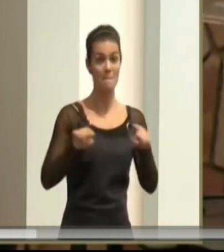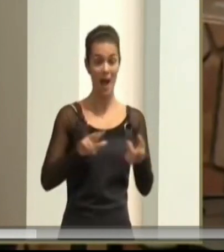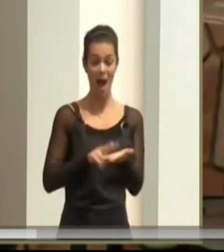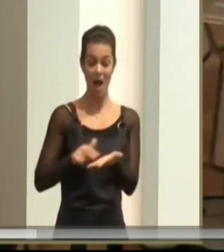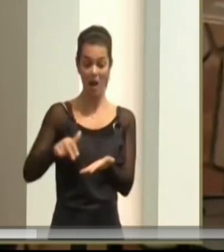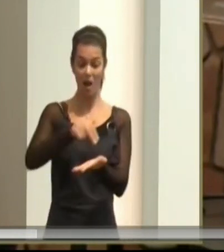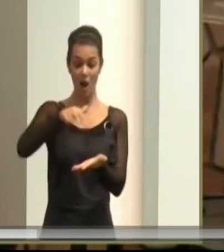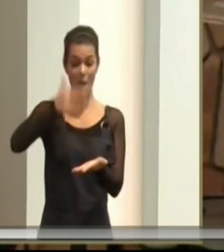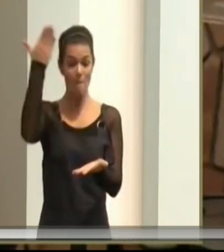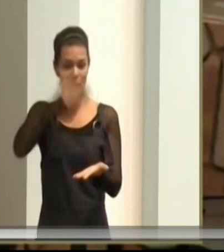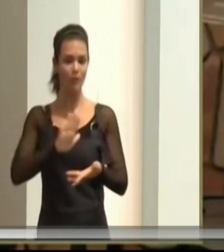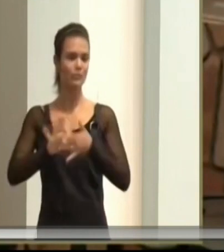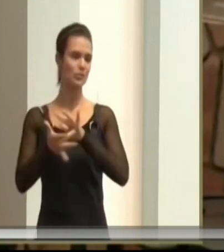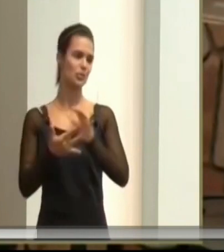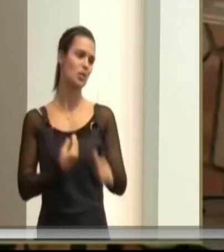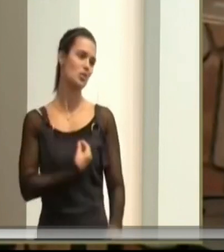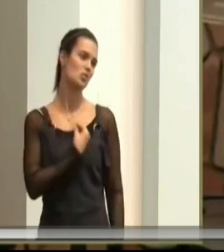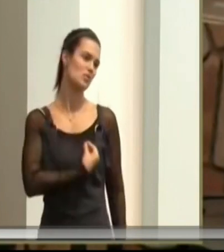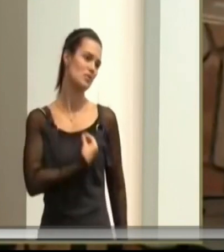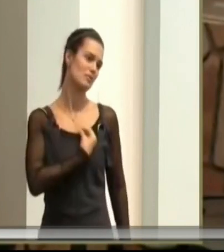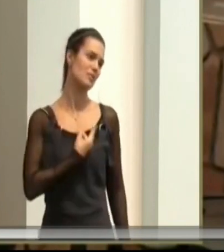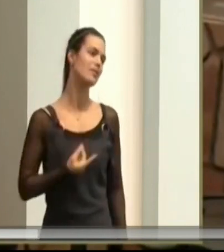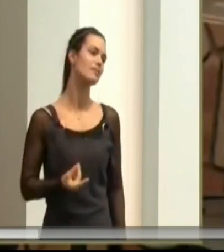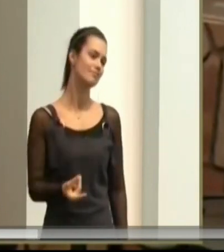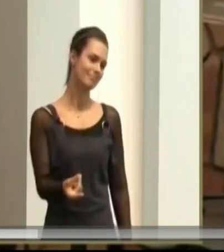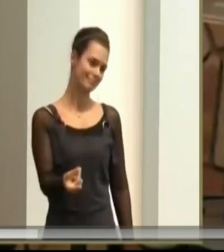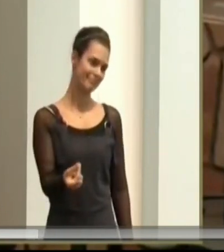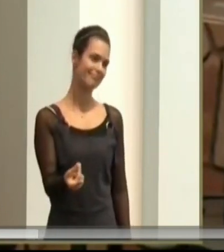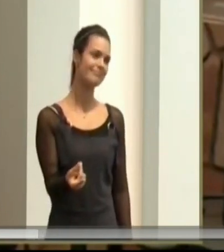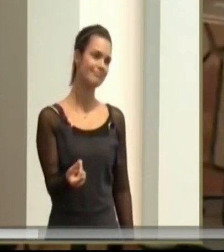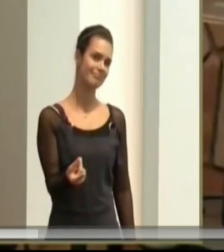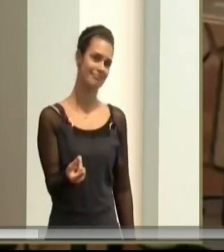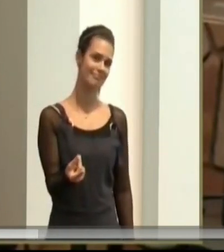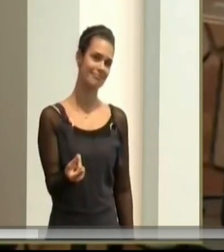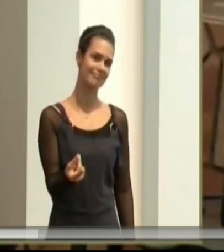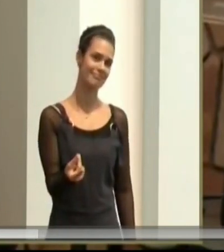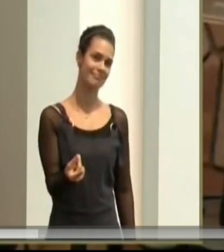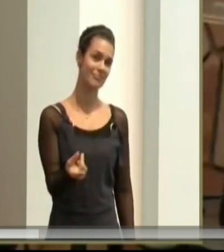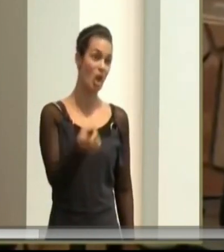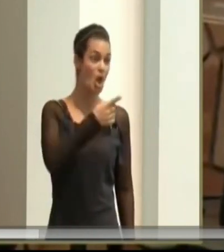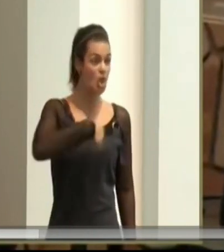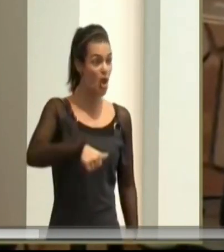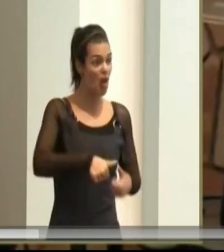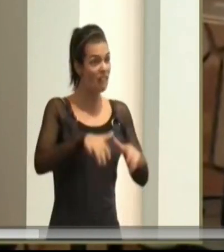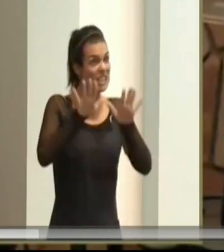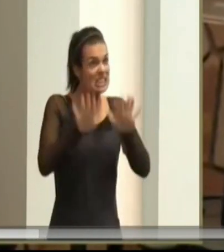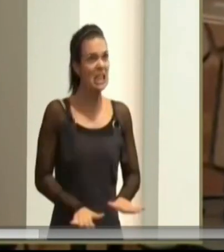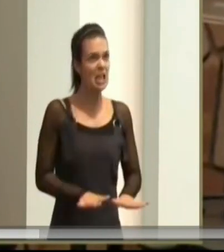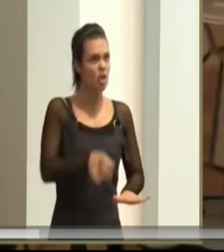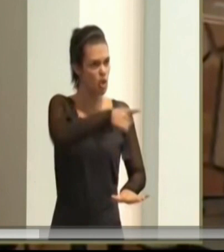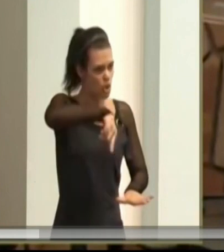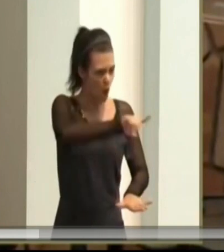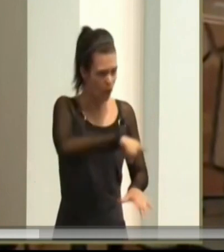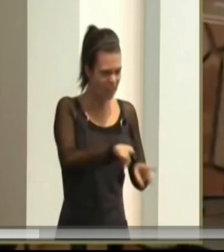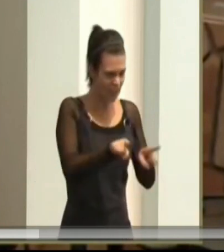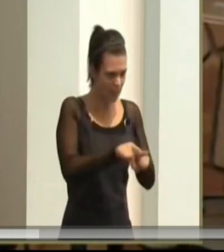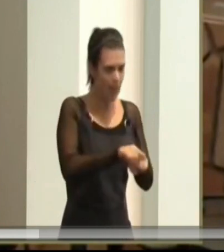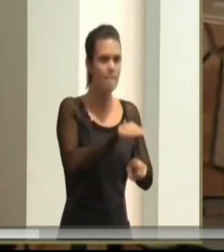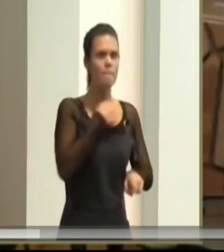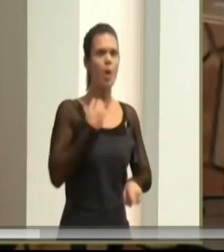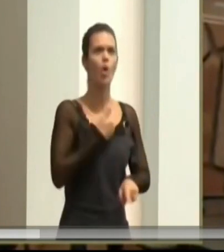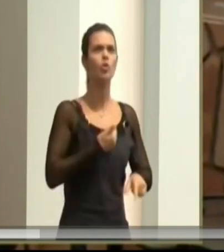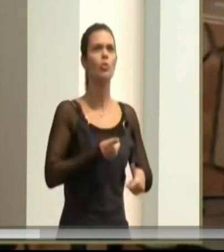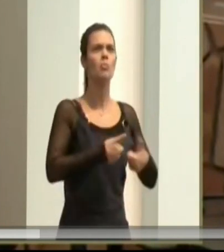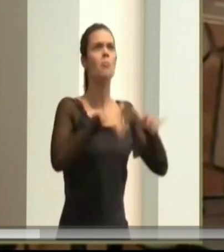apóstolo Paulo e dos demais discípulos. A ressurreição nos mostra que não ficaremos para sempre na sepultura, mas, como ele mesmo